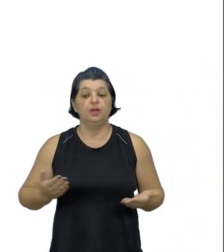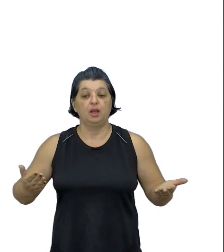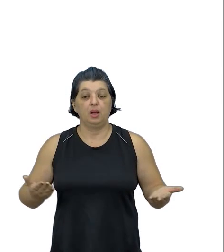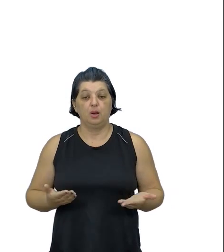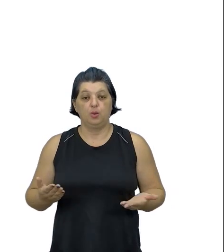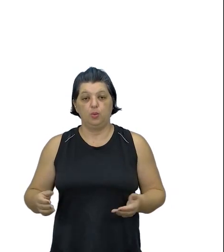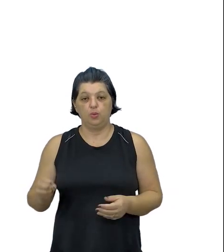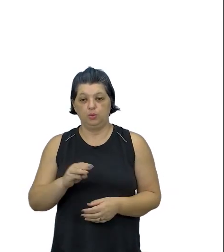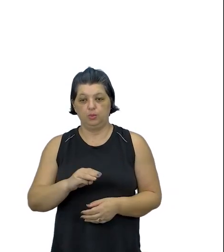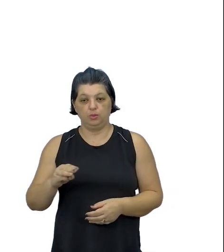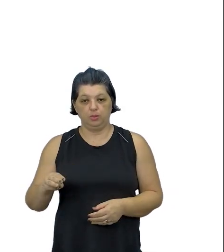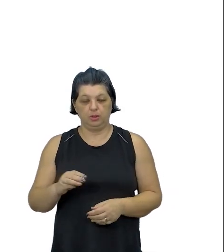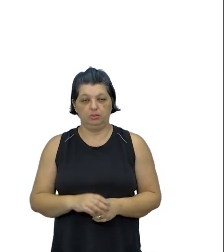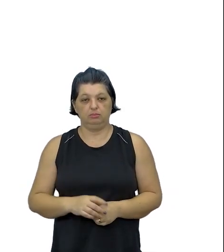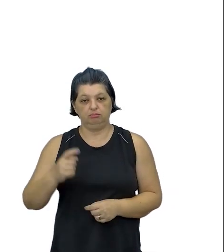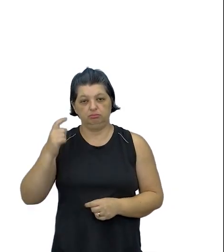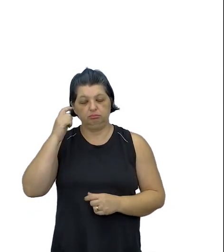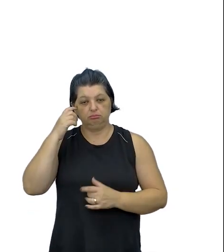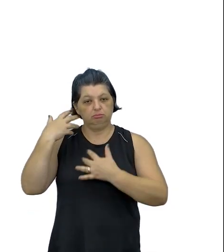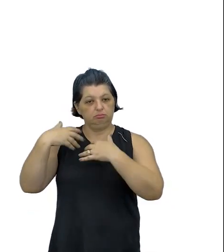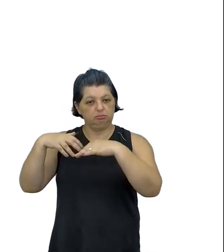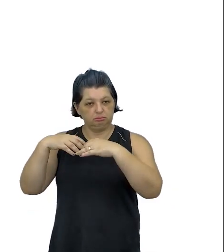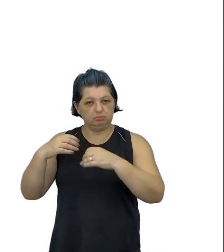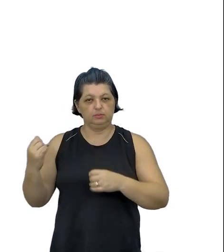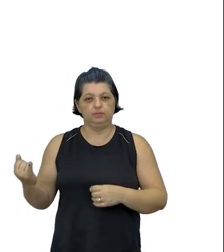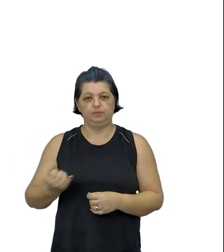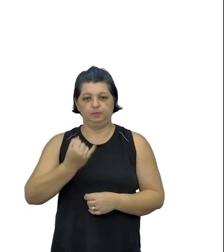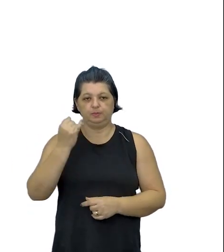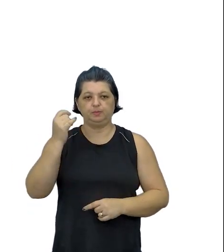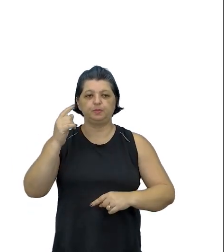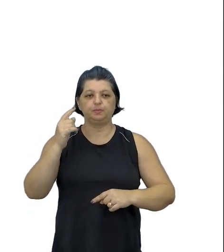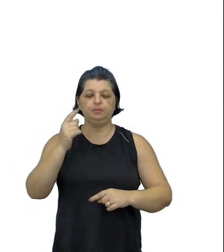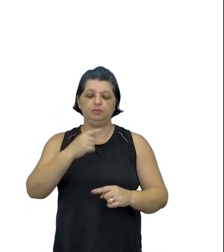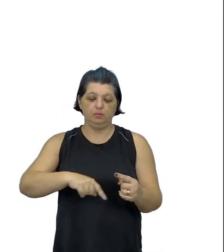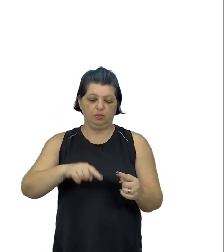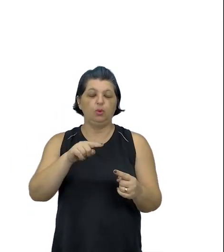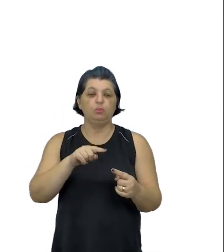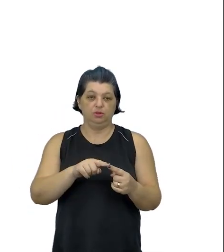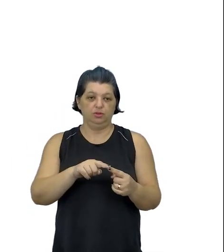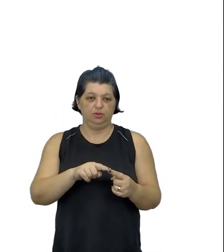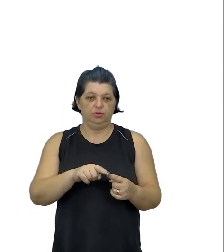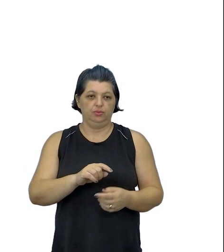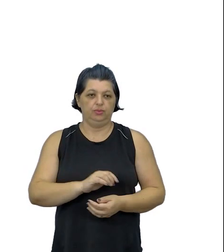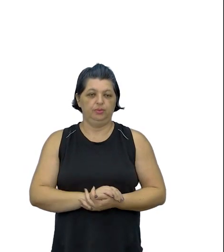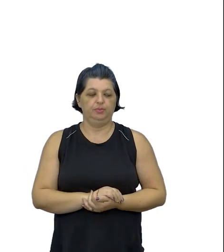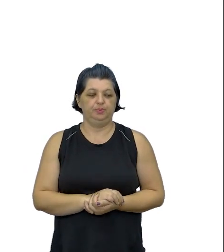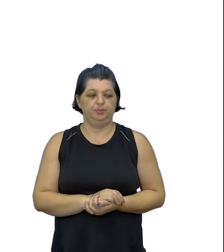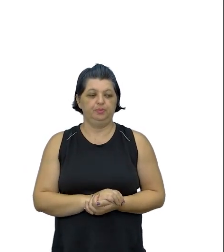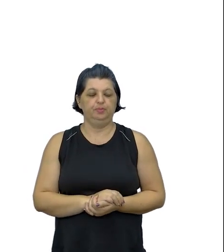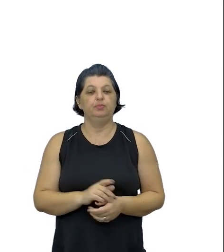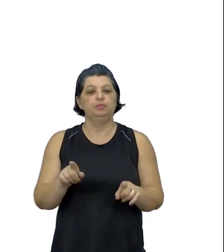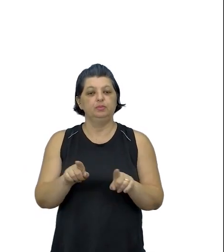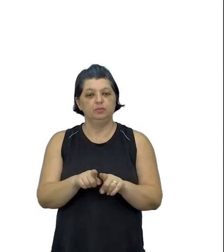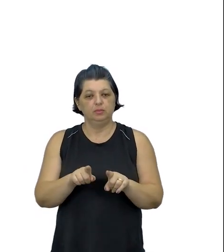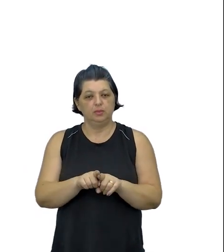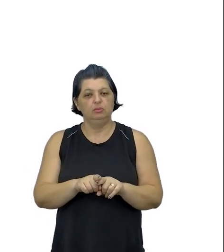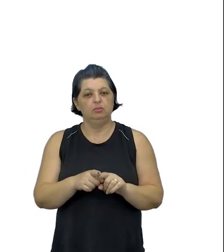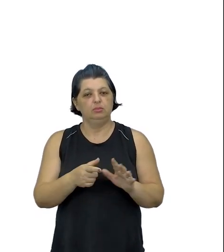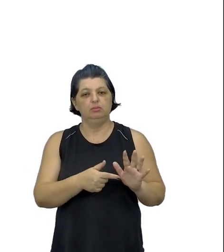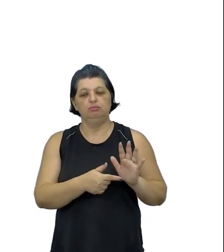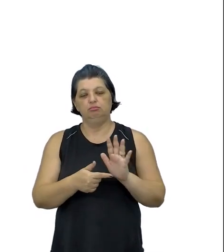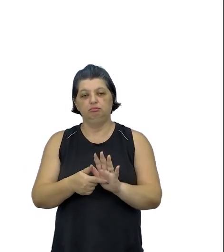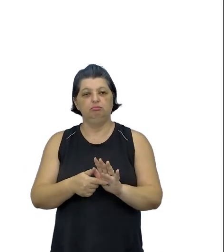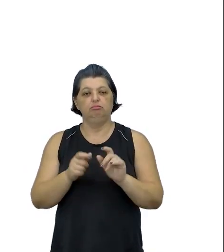momento, devemos refletir sobre a relevância dos objetivos estabelecidos. Evidenciar que os